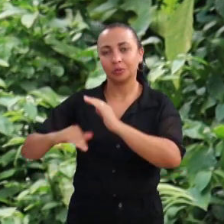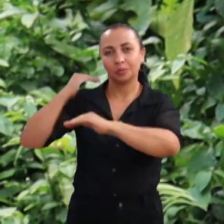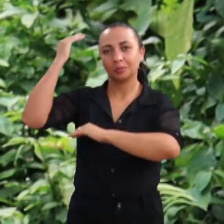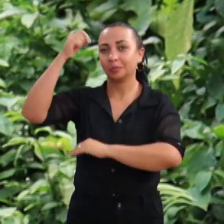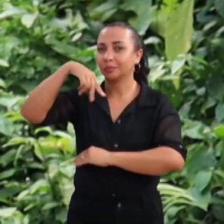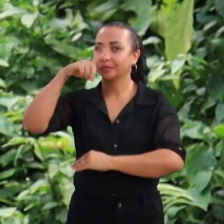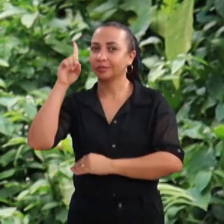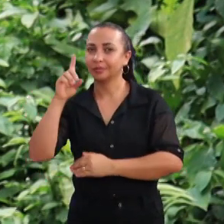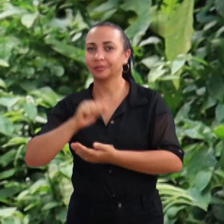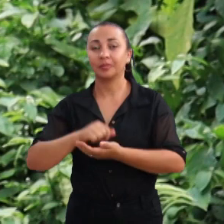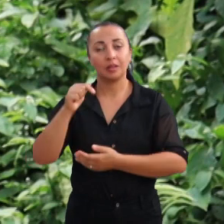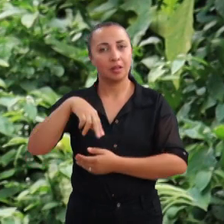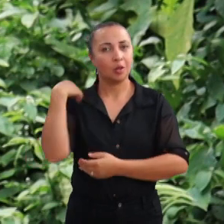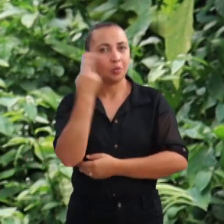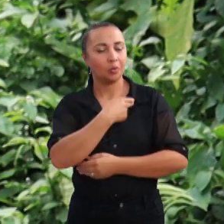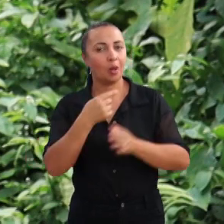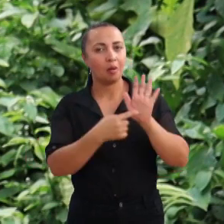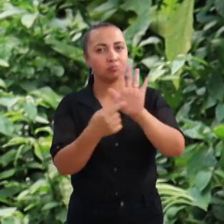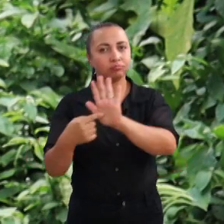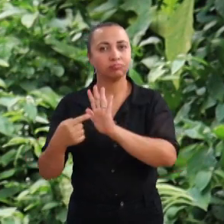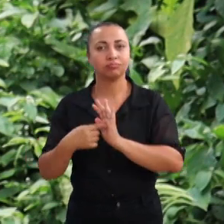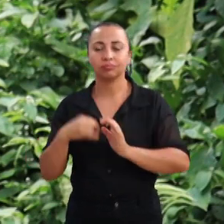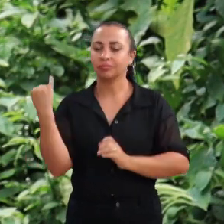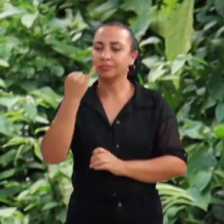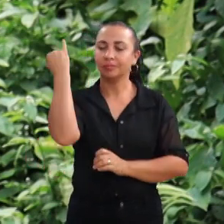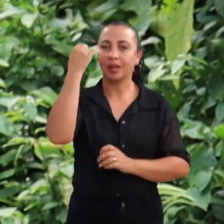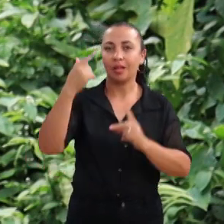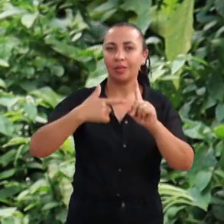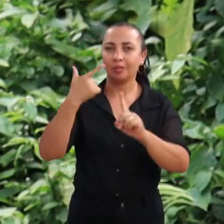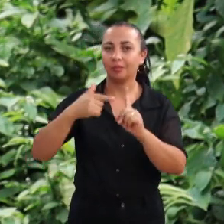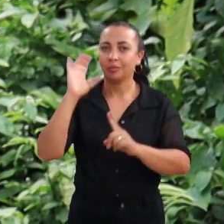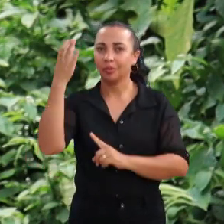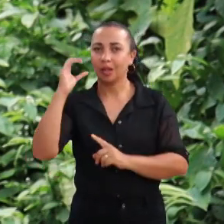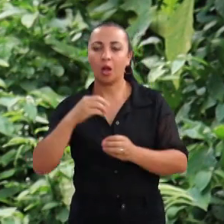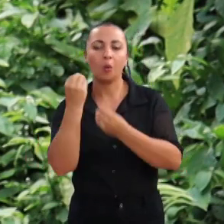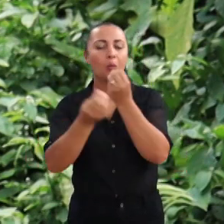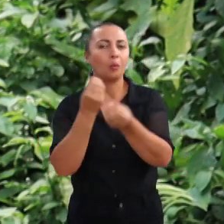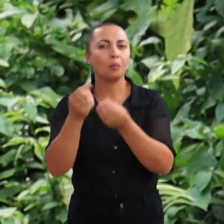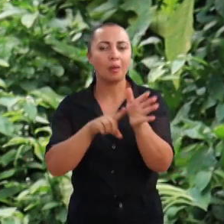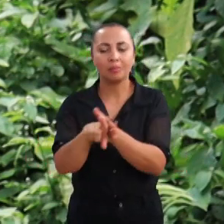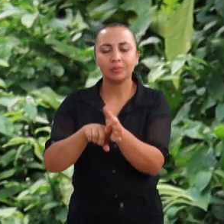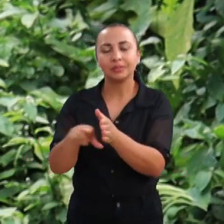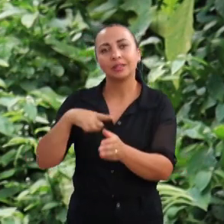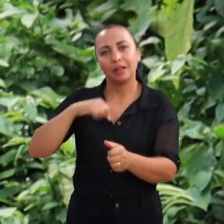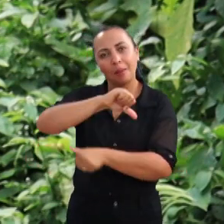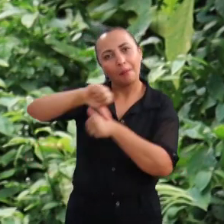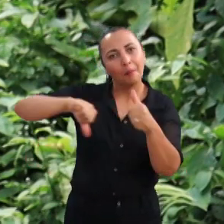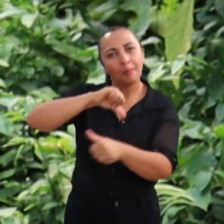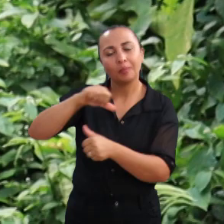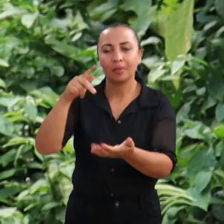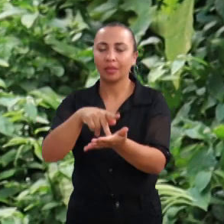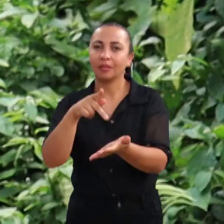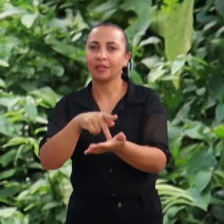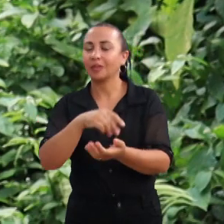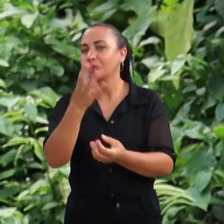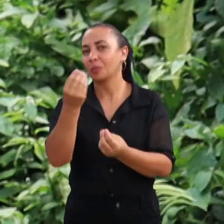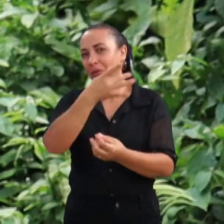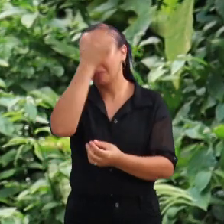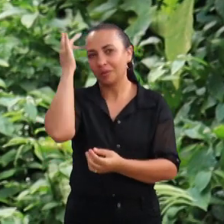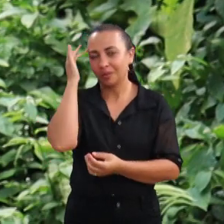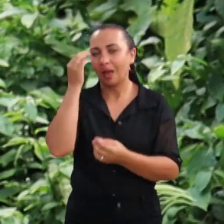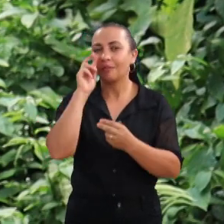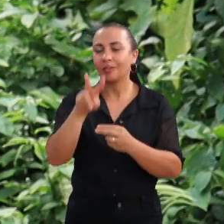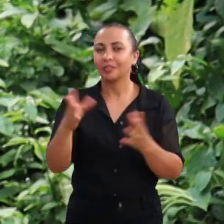ensino superior nordestinas. Aqui a gente mostra a importância das produções científicas e como as pesquisas têm transformado a realidade de muita